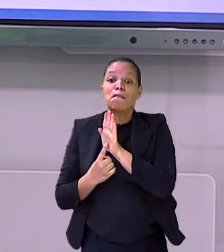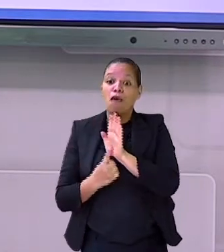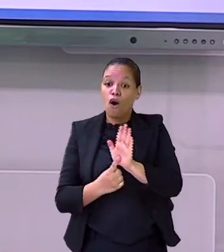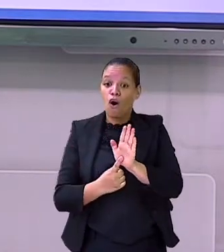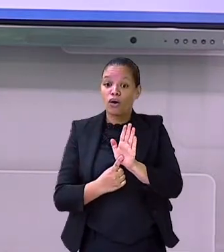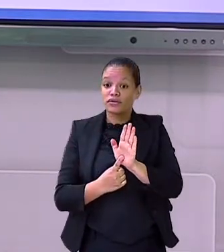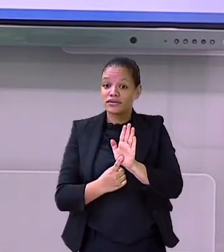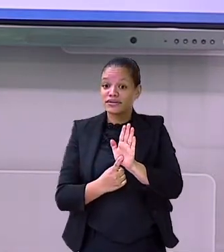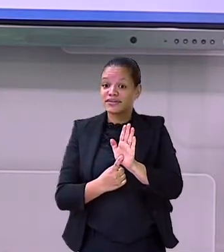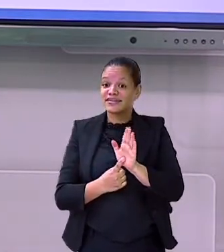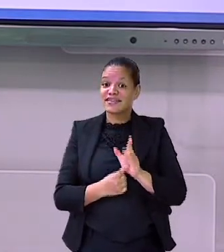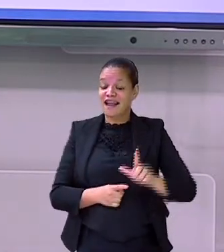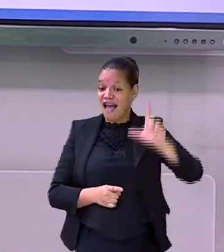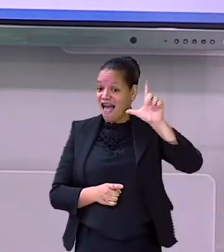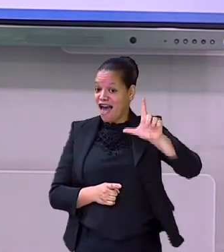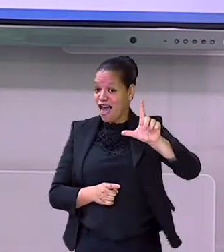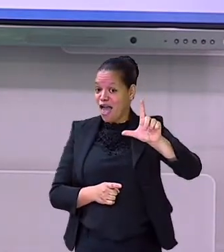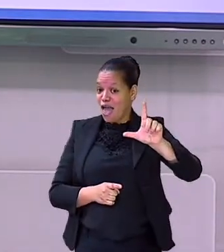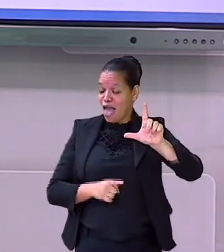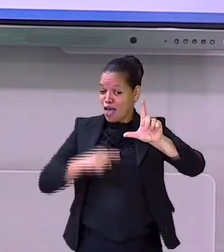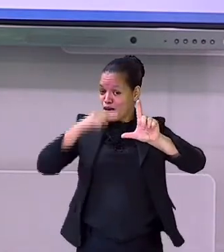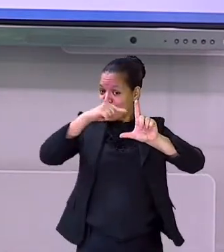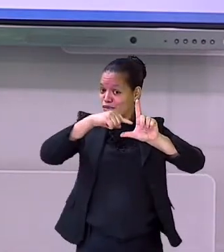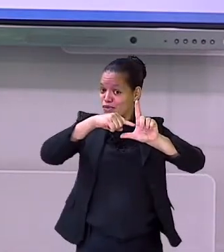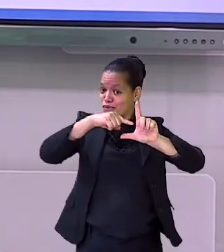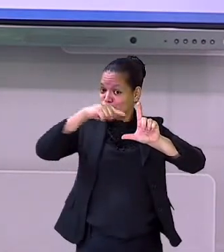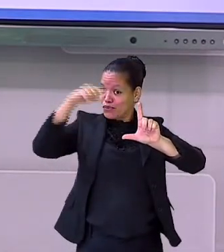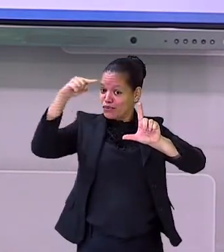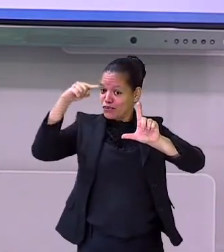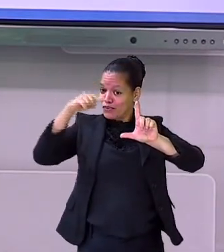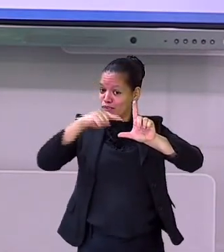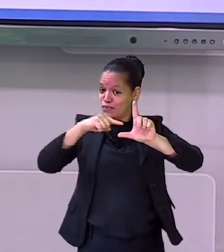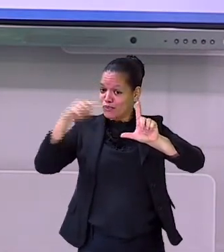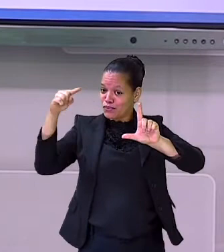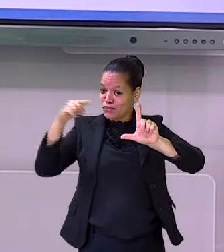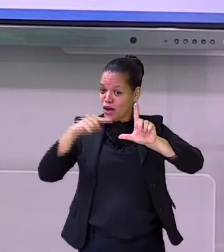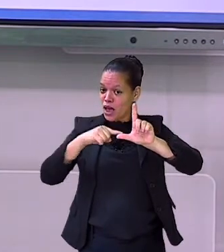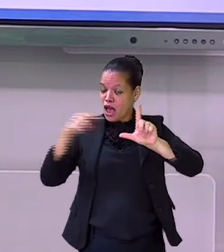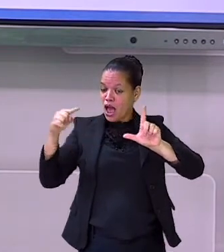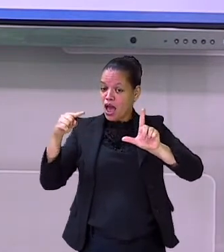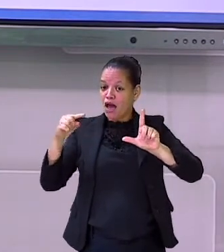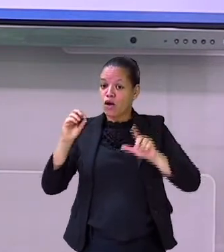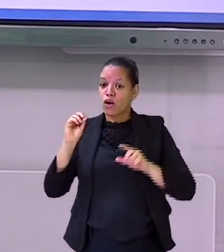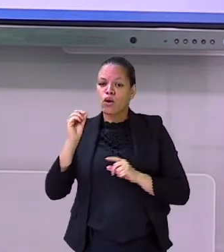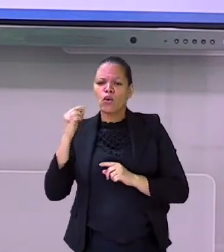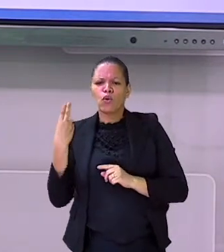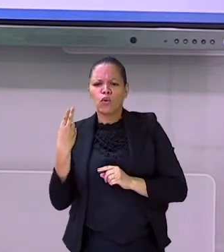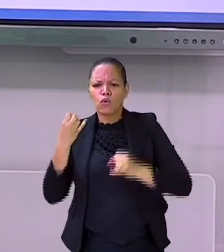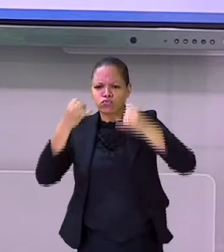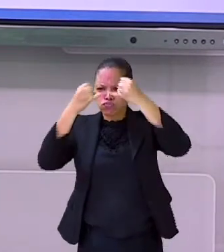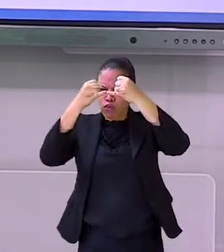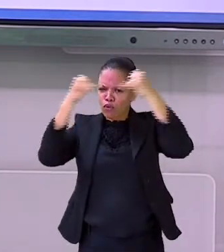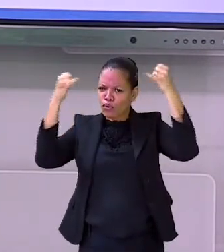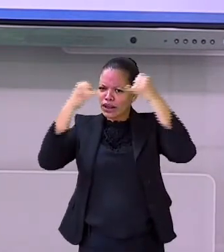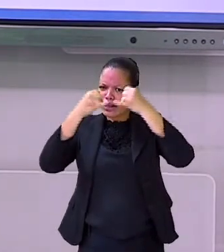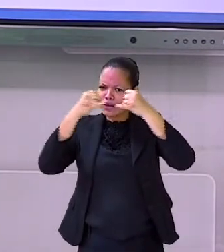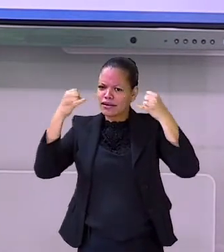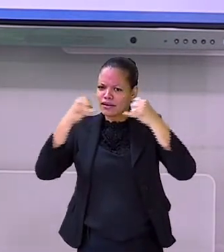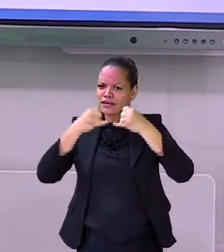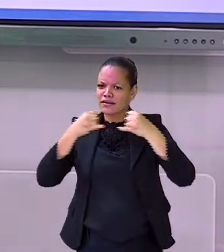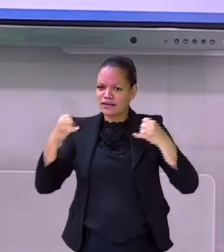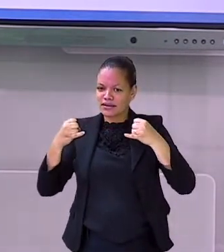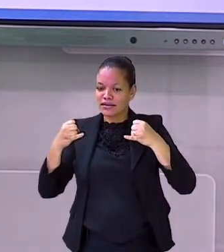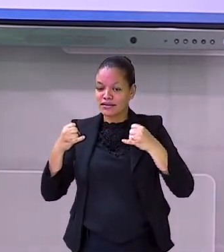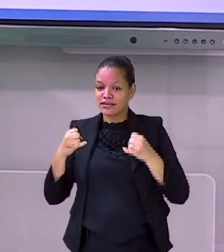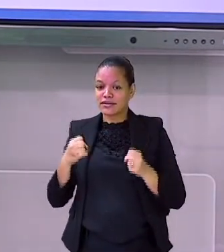tem diminuído aí na nossa cidade, no nosso estado e até mesmo no nosso país. Você vai